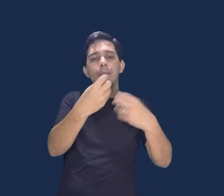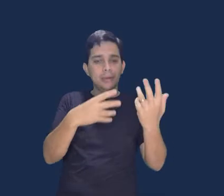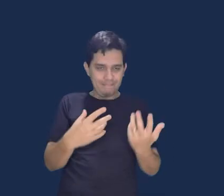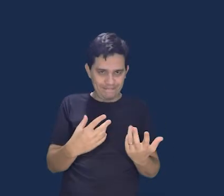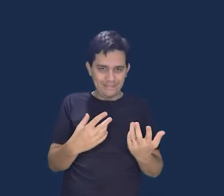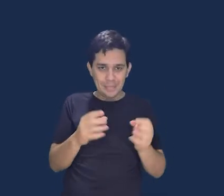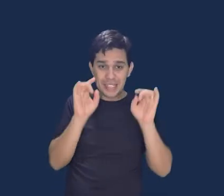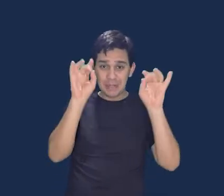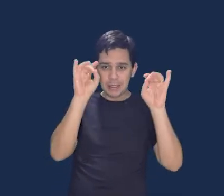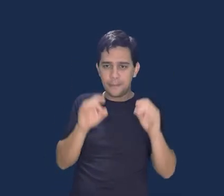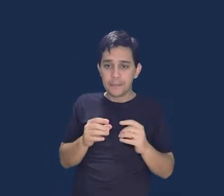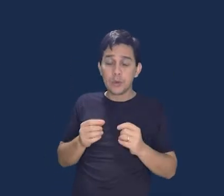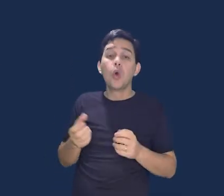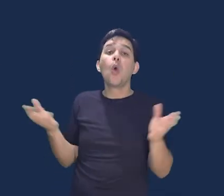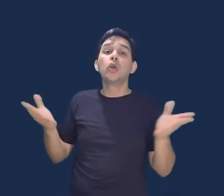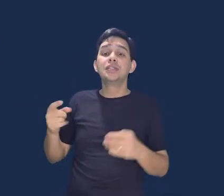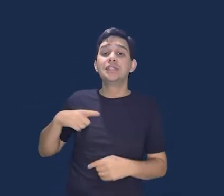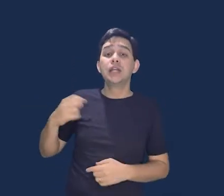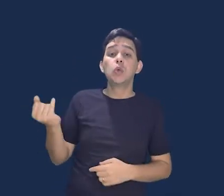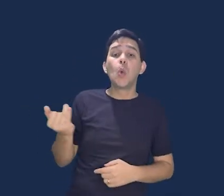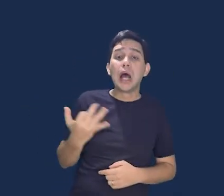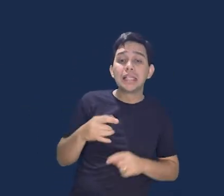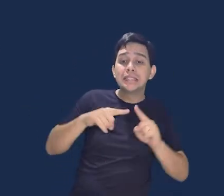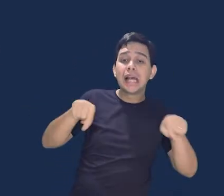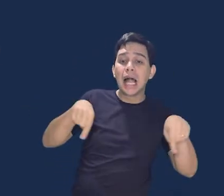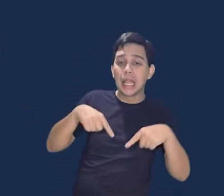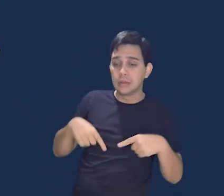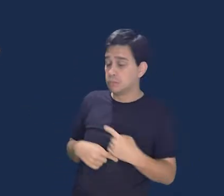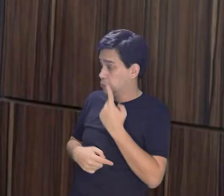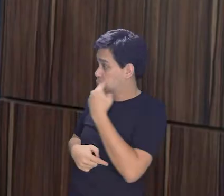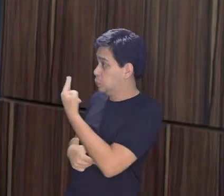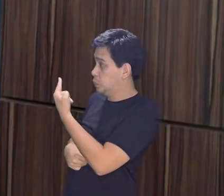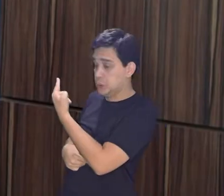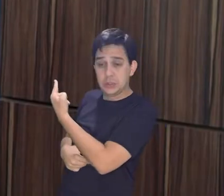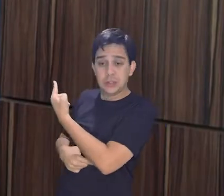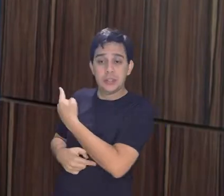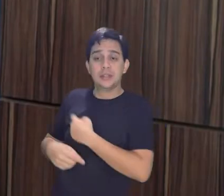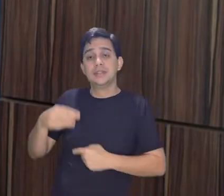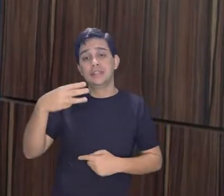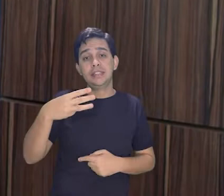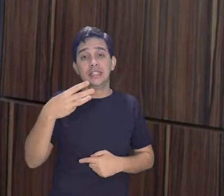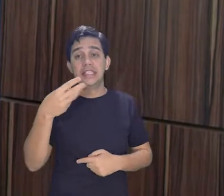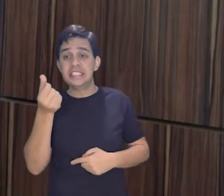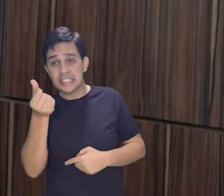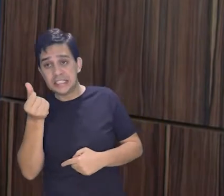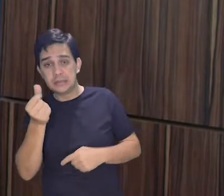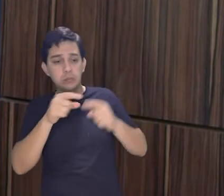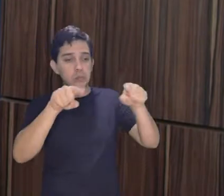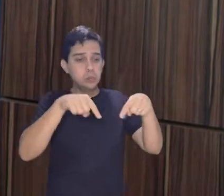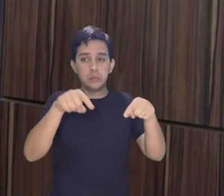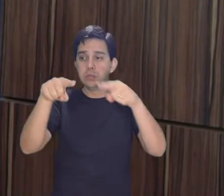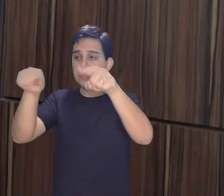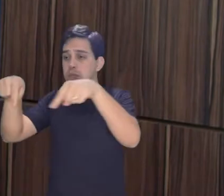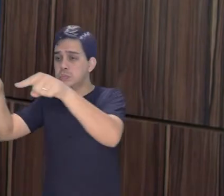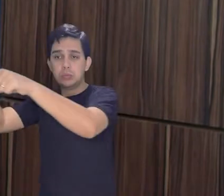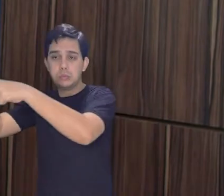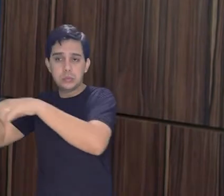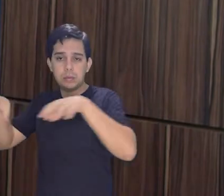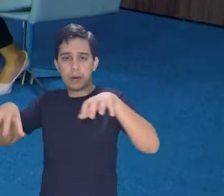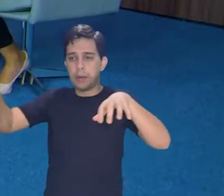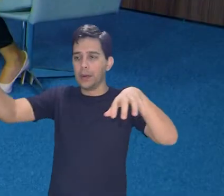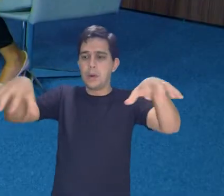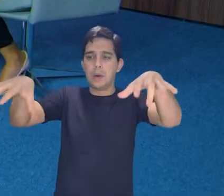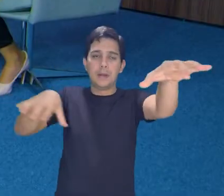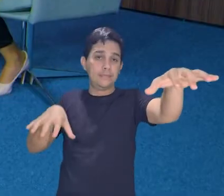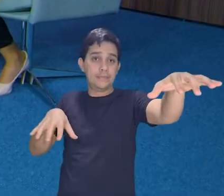atendimento regionalizado e equipes vinculadas às varas criminais que estão disponíveis para se deslocar até o local onde